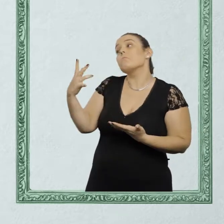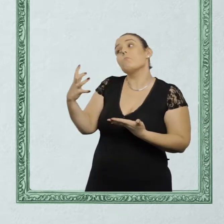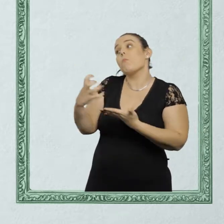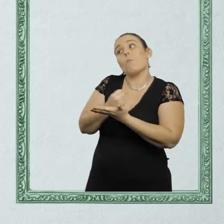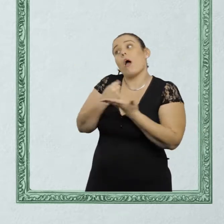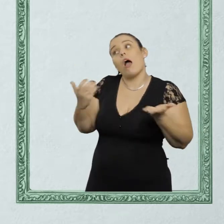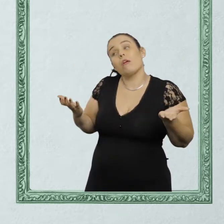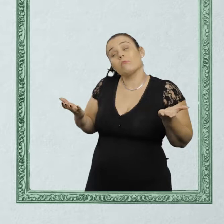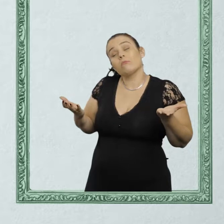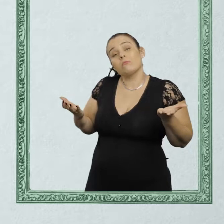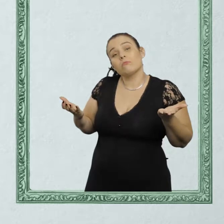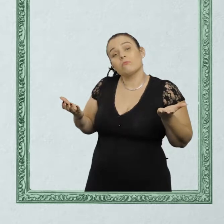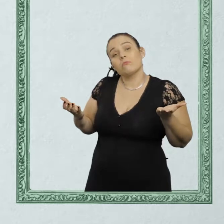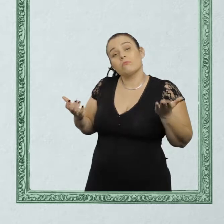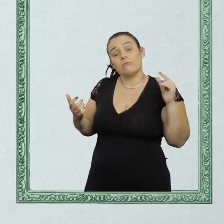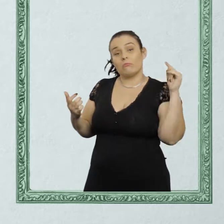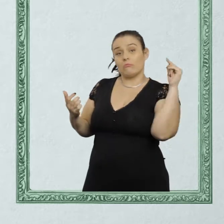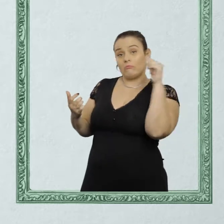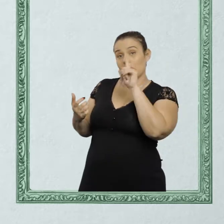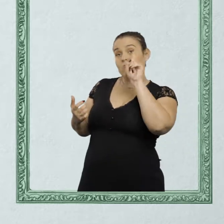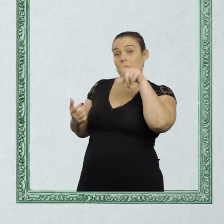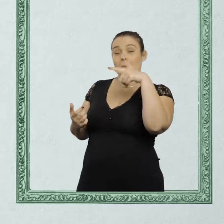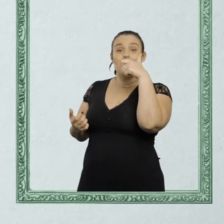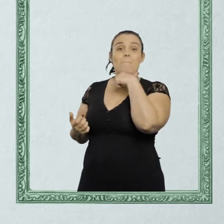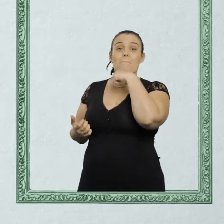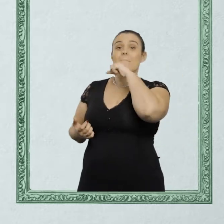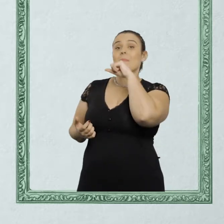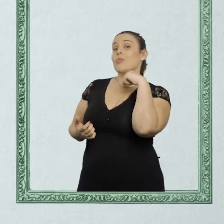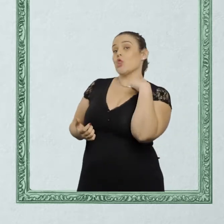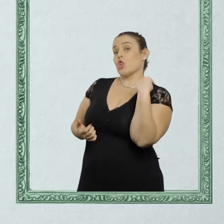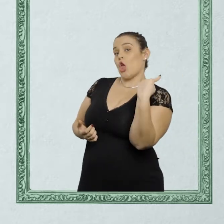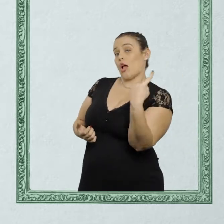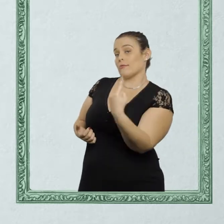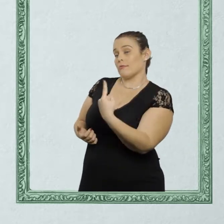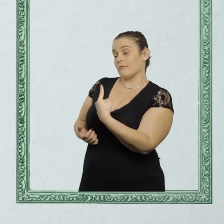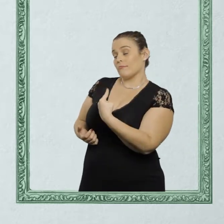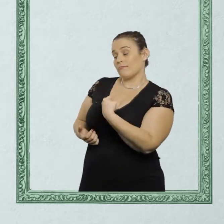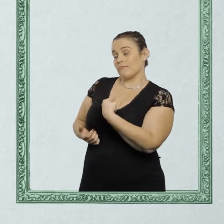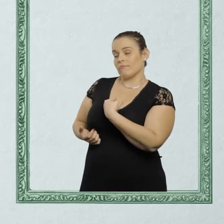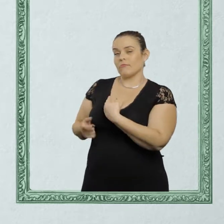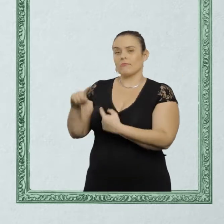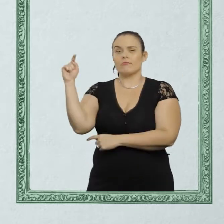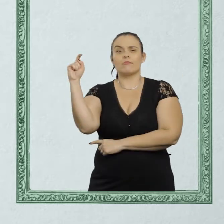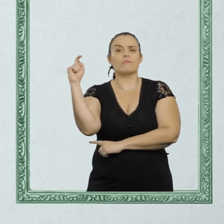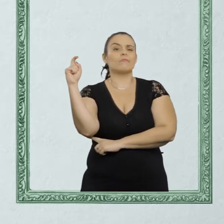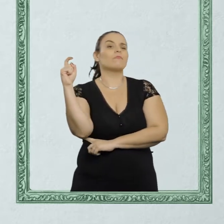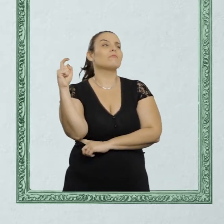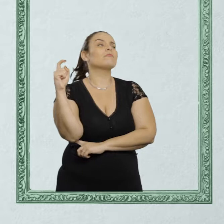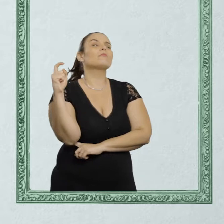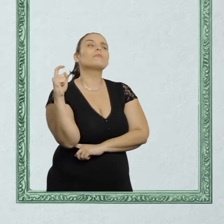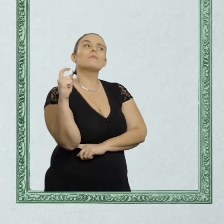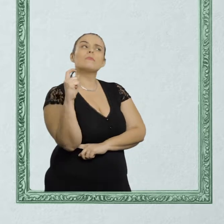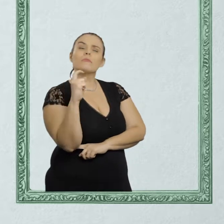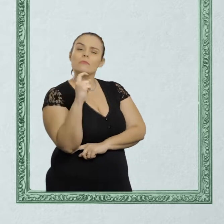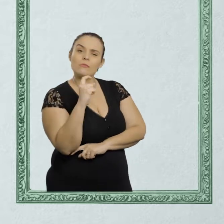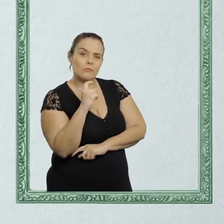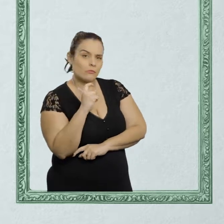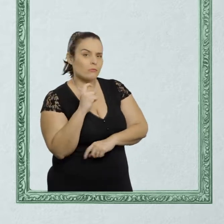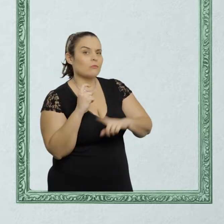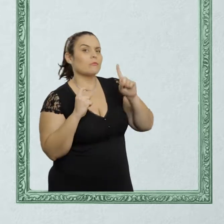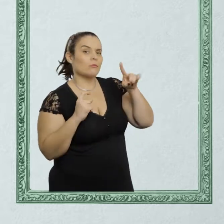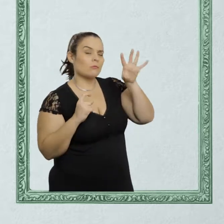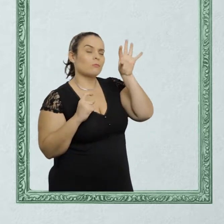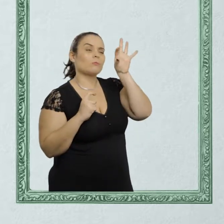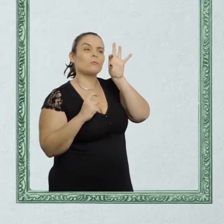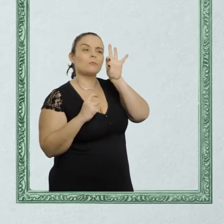a mãe desses meninos. Ela vai ser a nossa mãe. Capitão Gancho achou